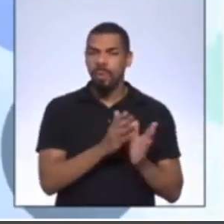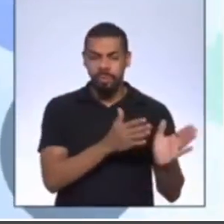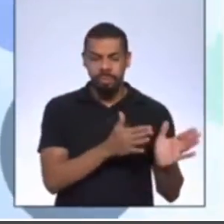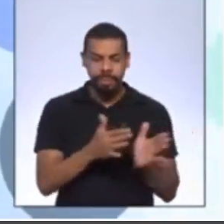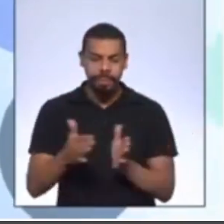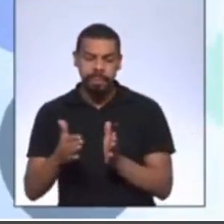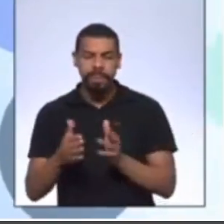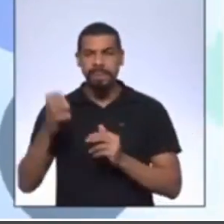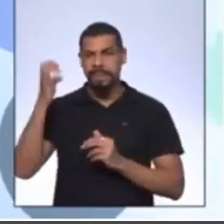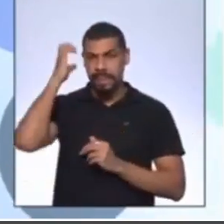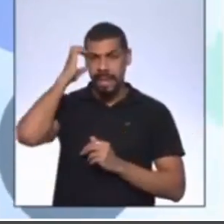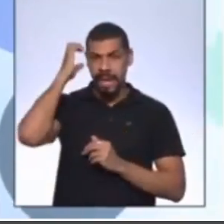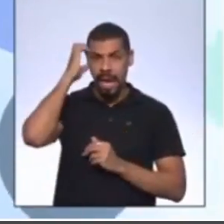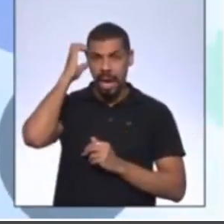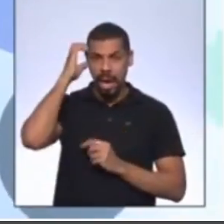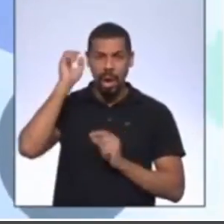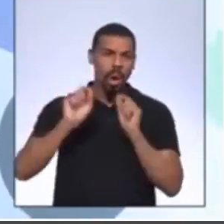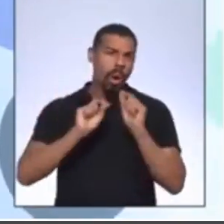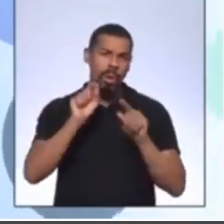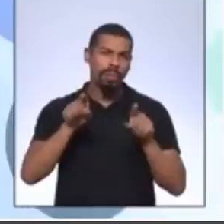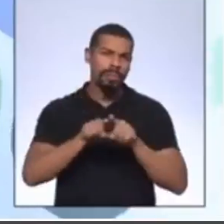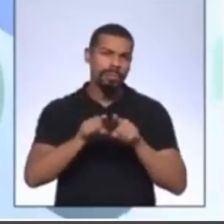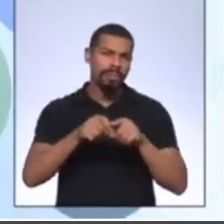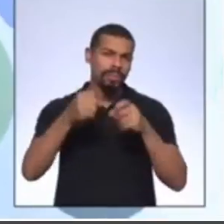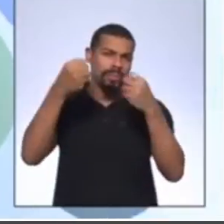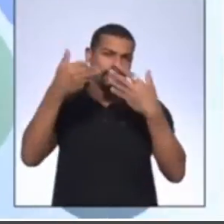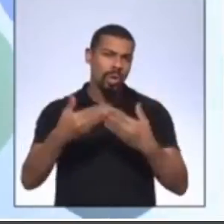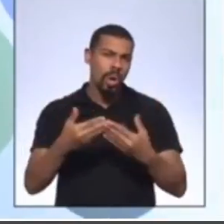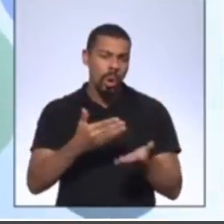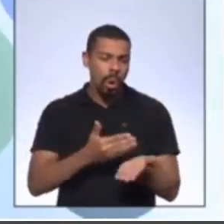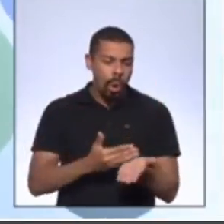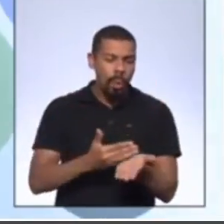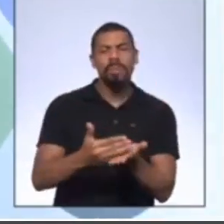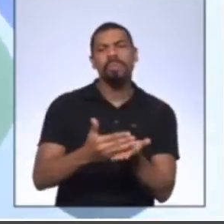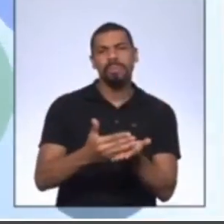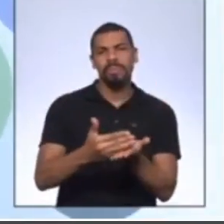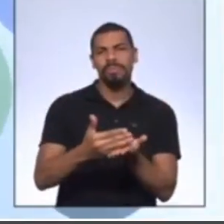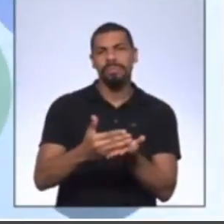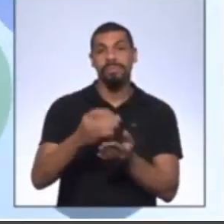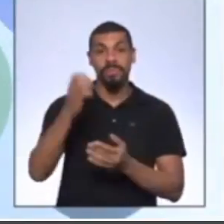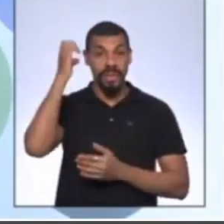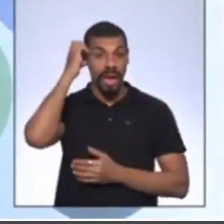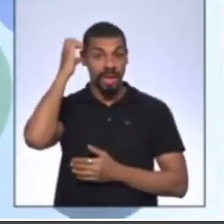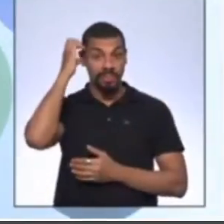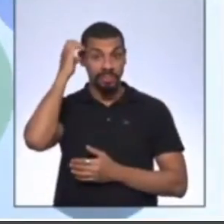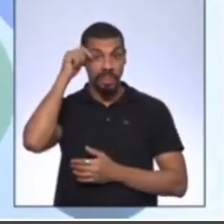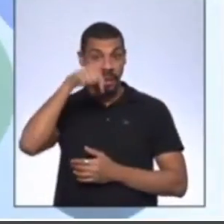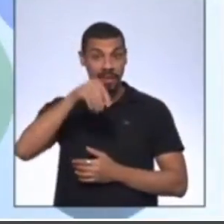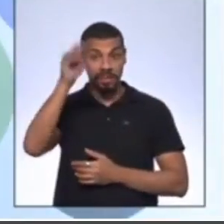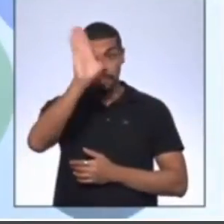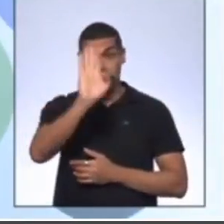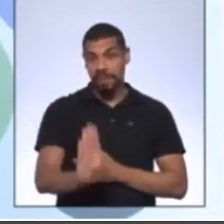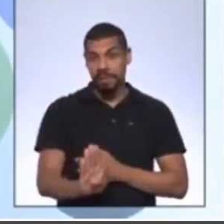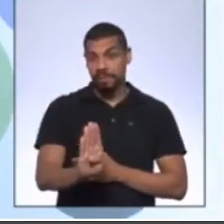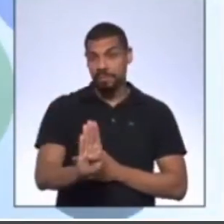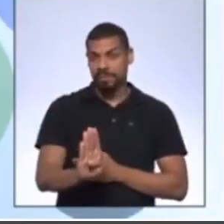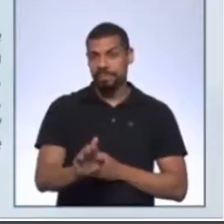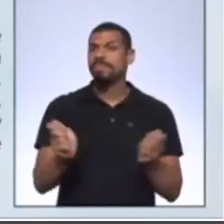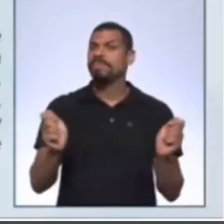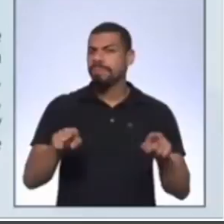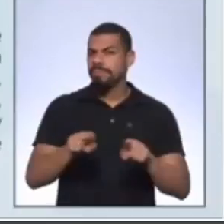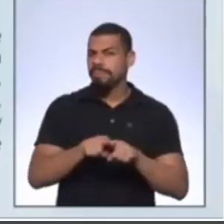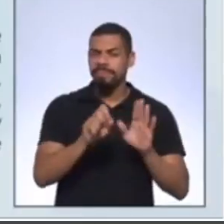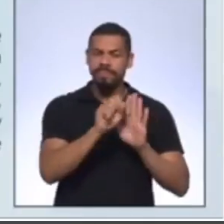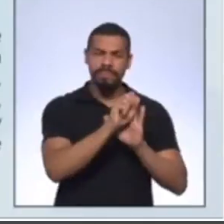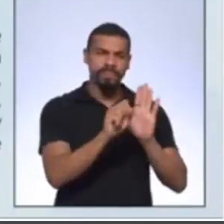do rádio tá esse período áureo gente que a gente fala foi o apoio o dudu rádio né no brasil que ele compreende